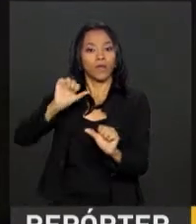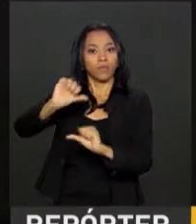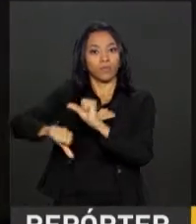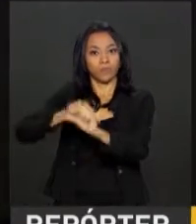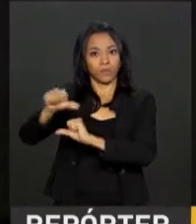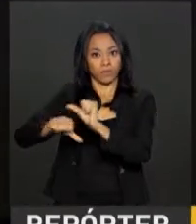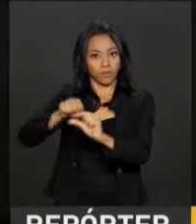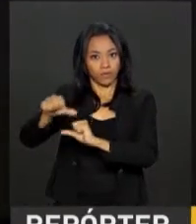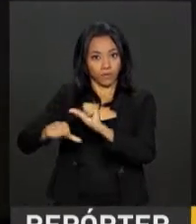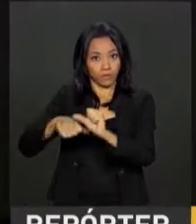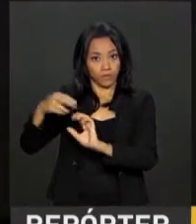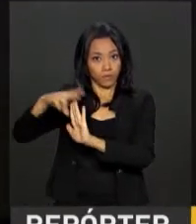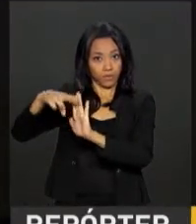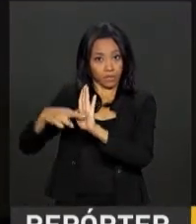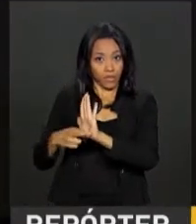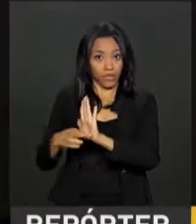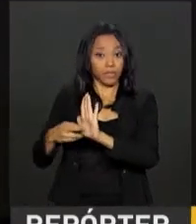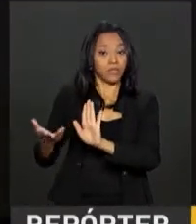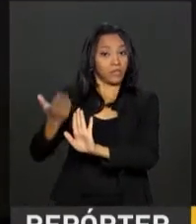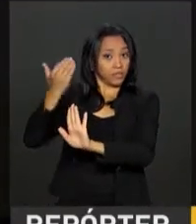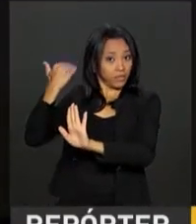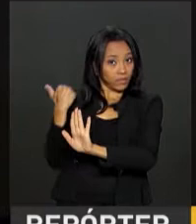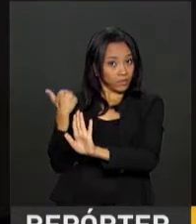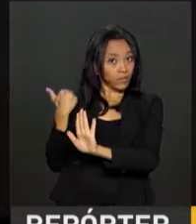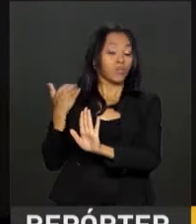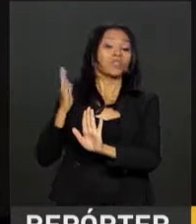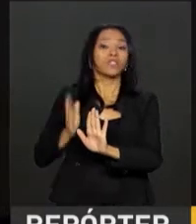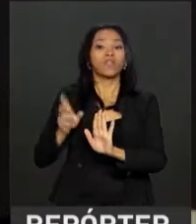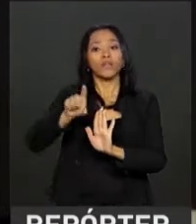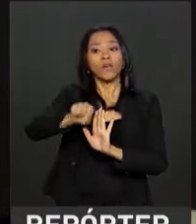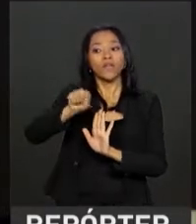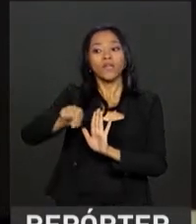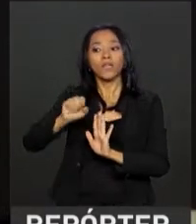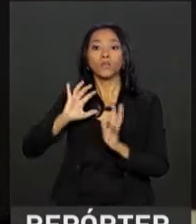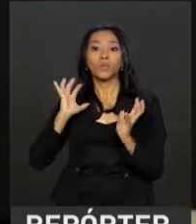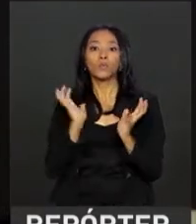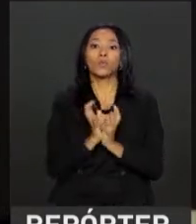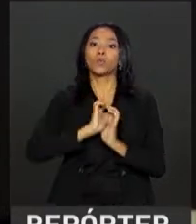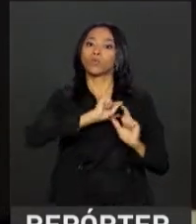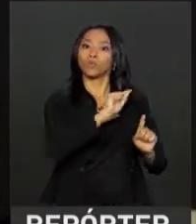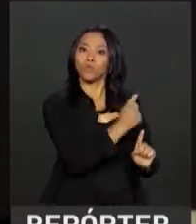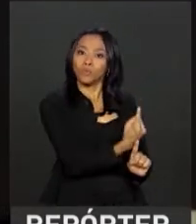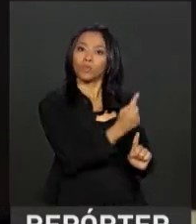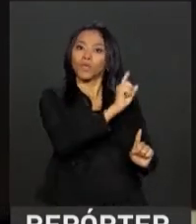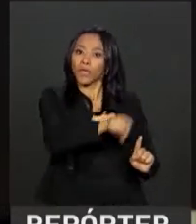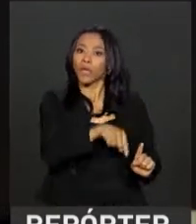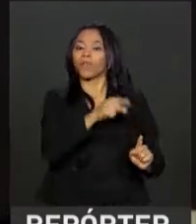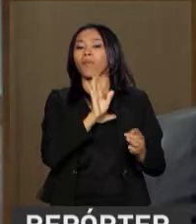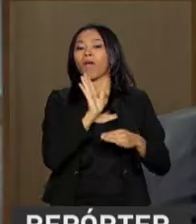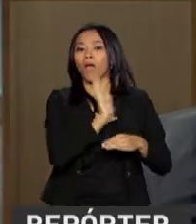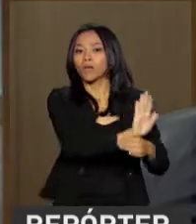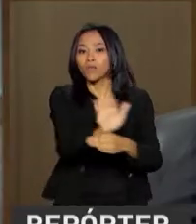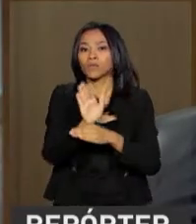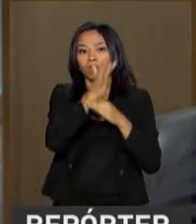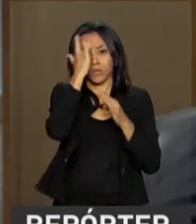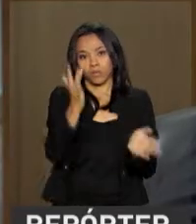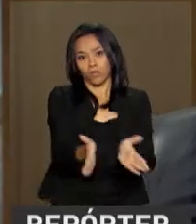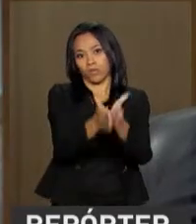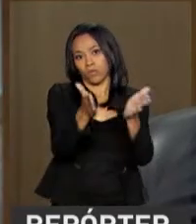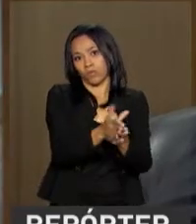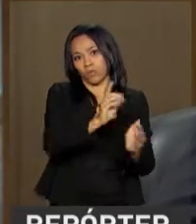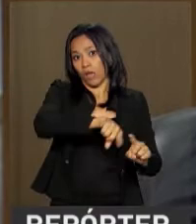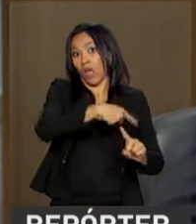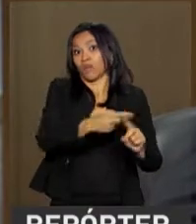nas seleções que foram realizadas especialmente do faixão que visa atender a população de baixa renda o ministro moreira franco